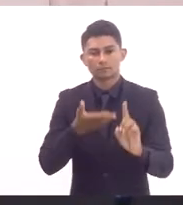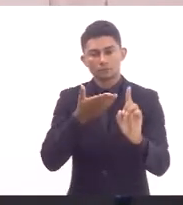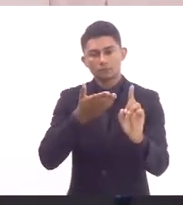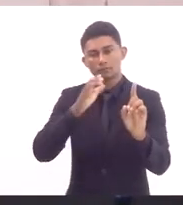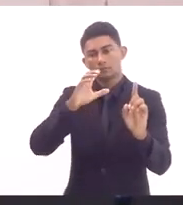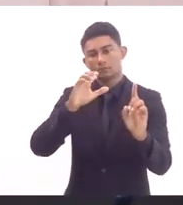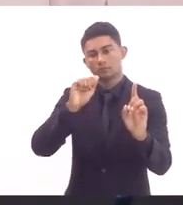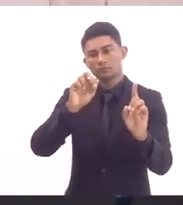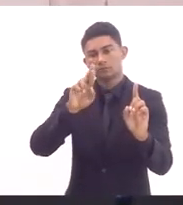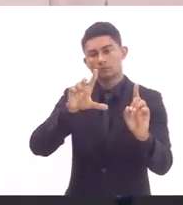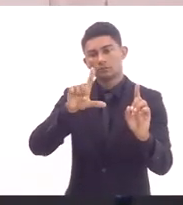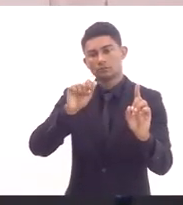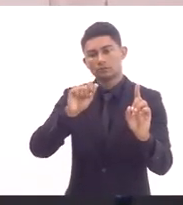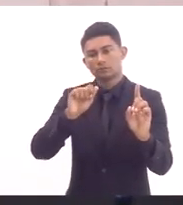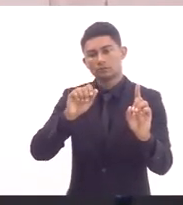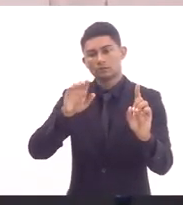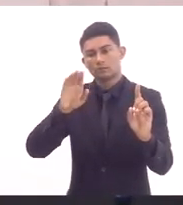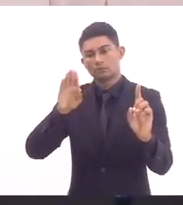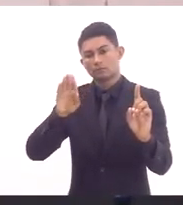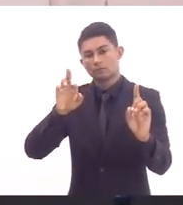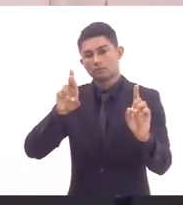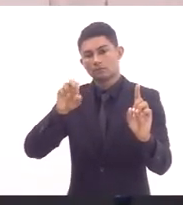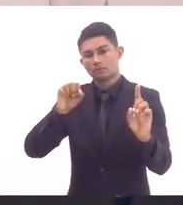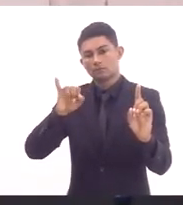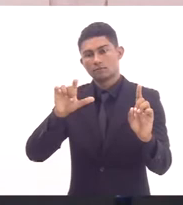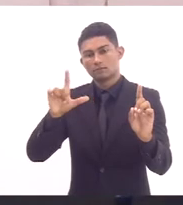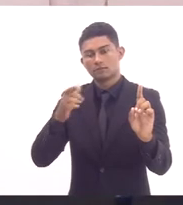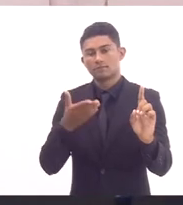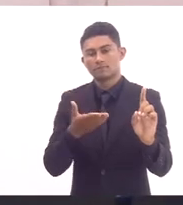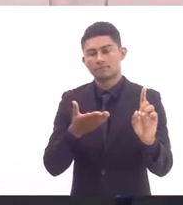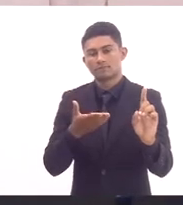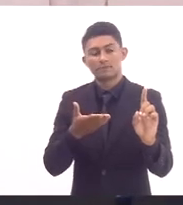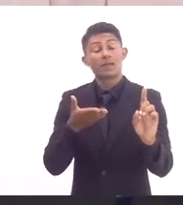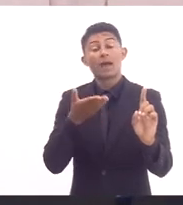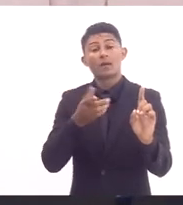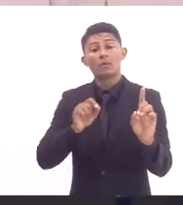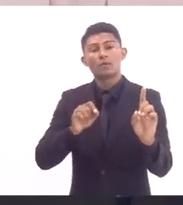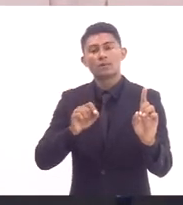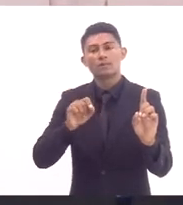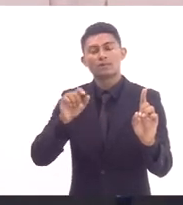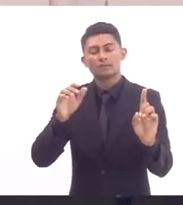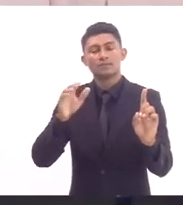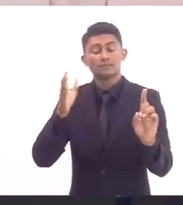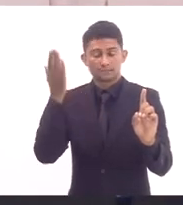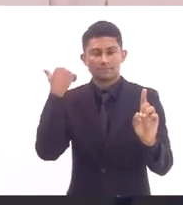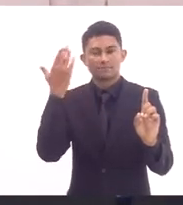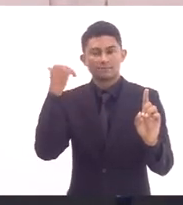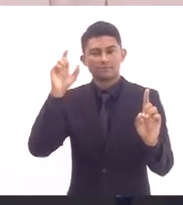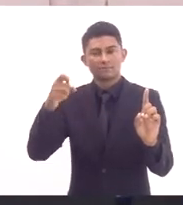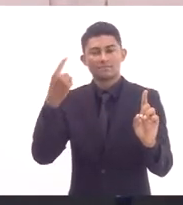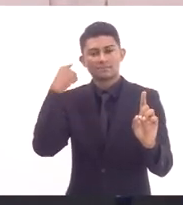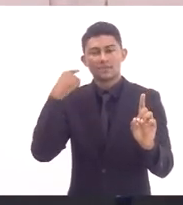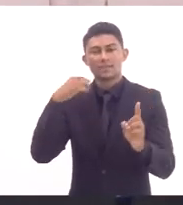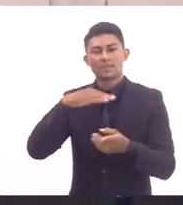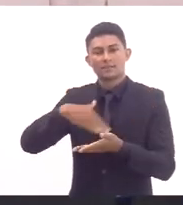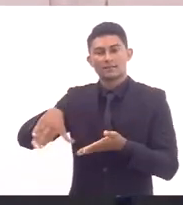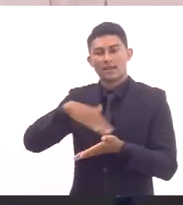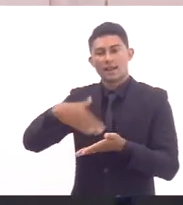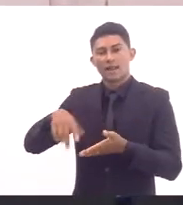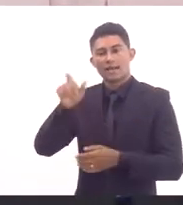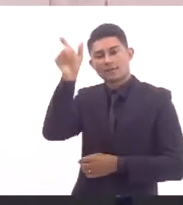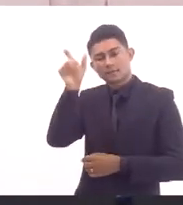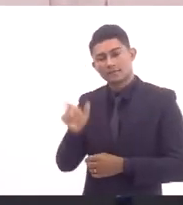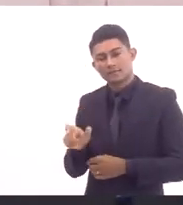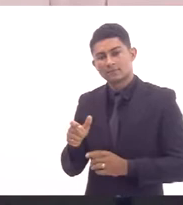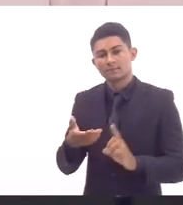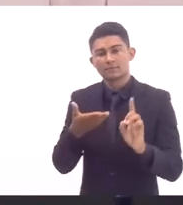que foi que foi secretária e atualmente está na